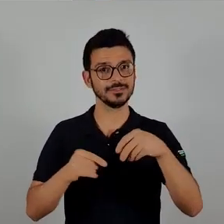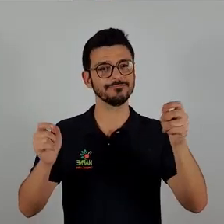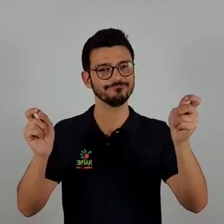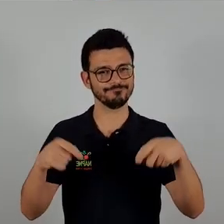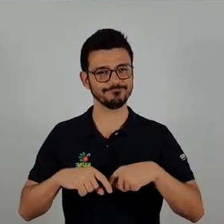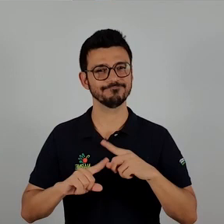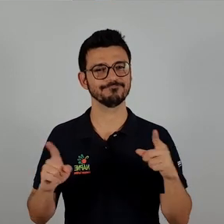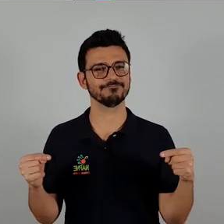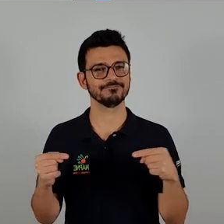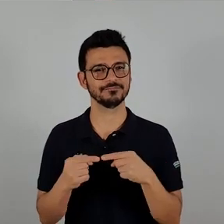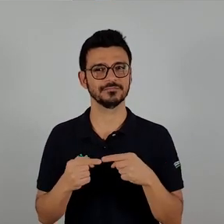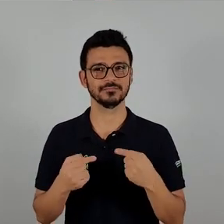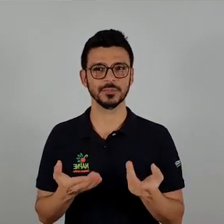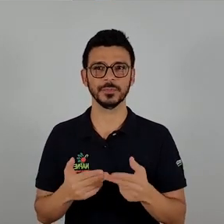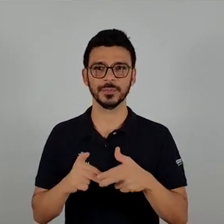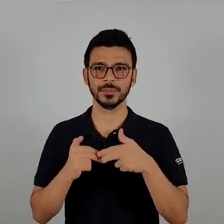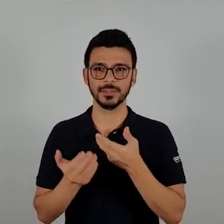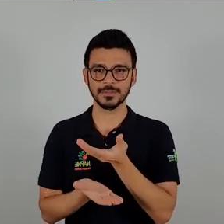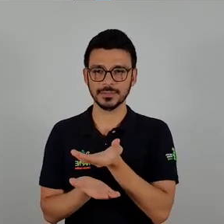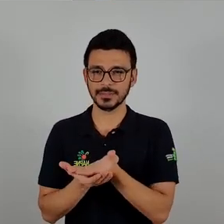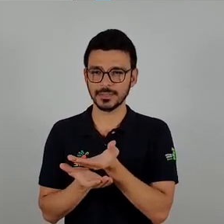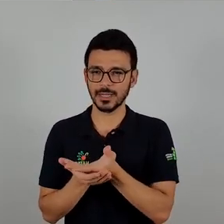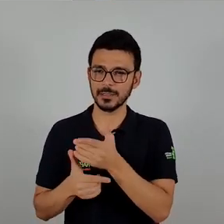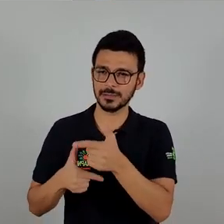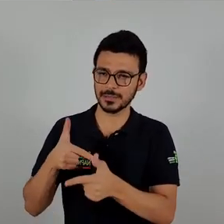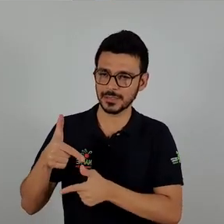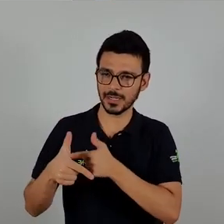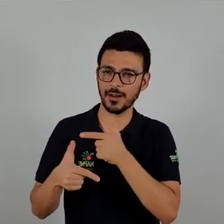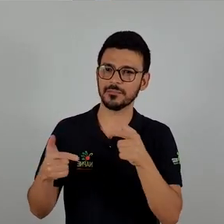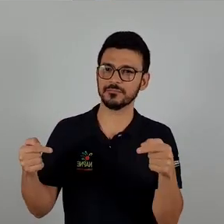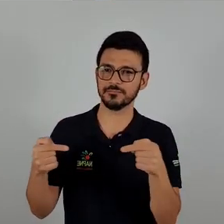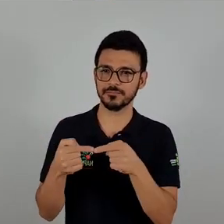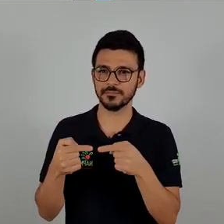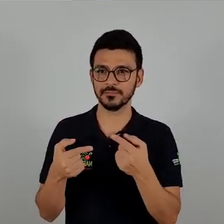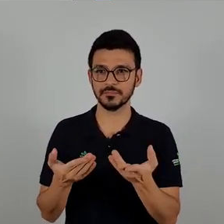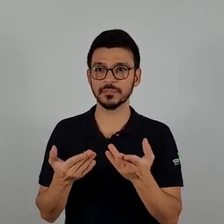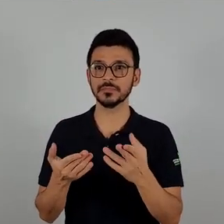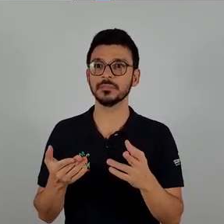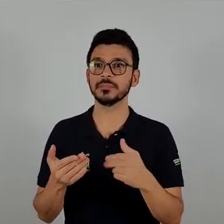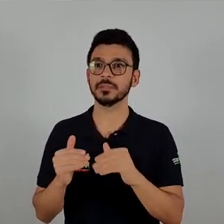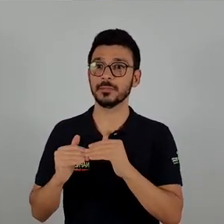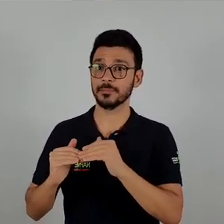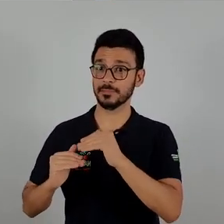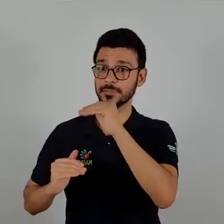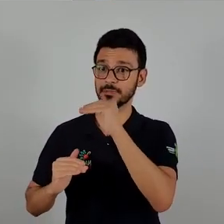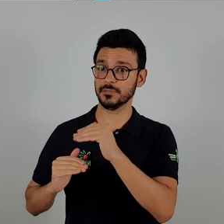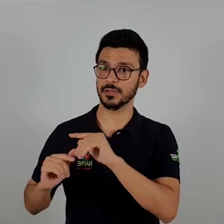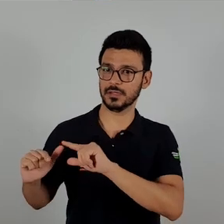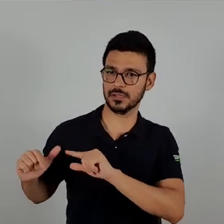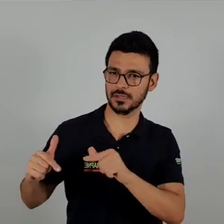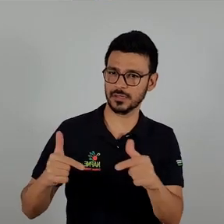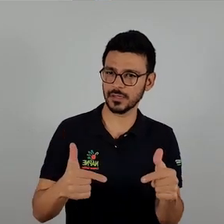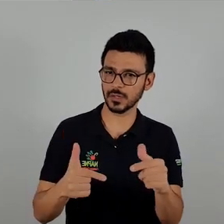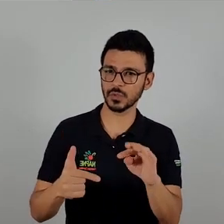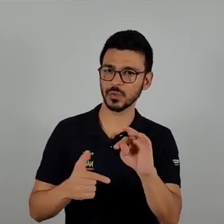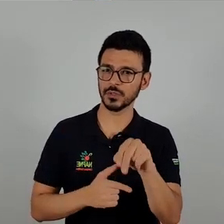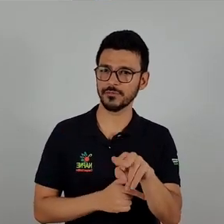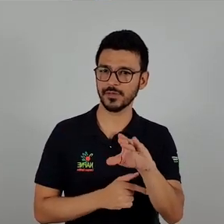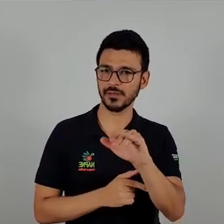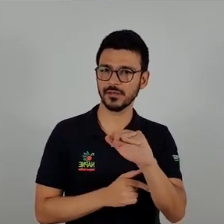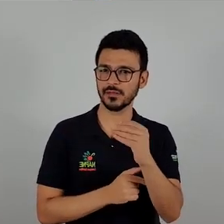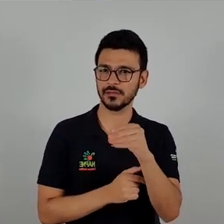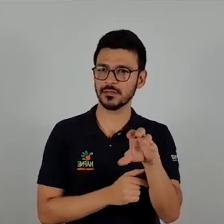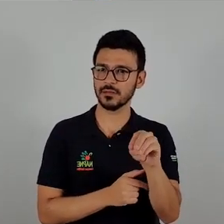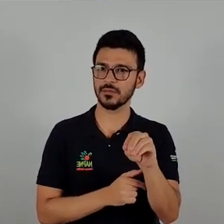porque vem aquela dúvida, tá, mas como é que tudo isso faz esse milagre dentro do paciente? Exatamente dessa maneira. Tonificando aquilo que está